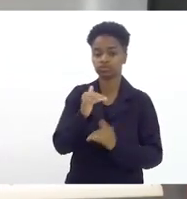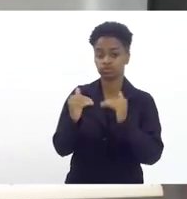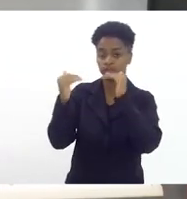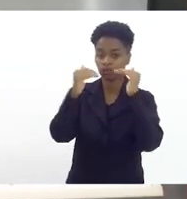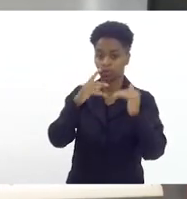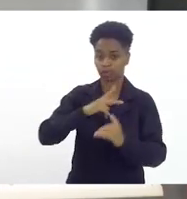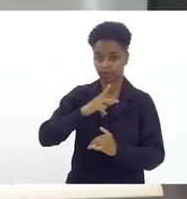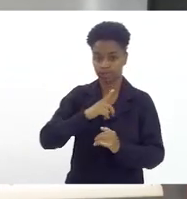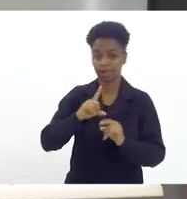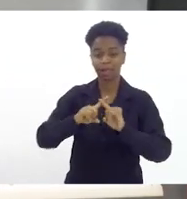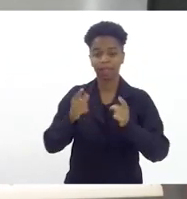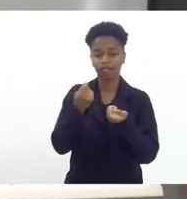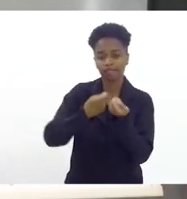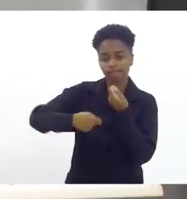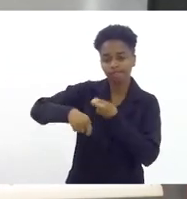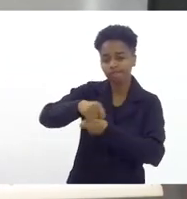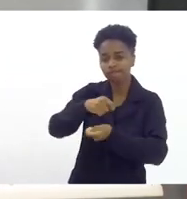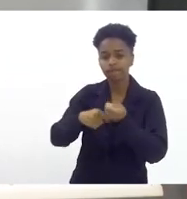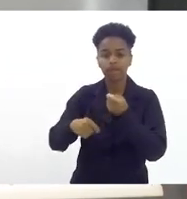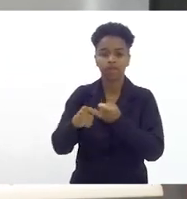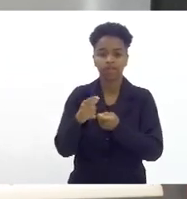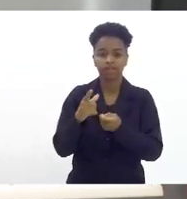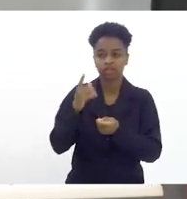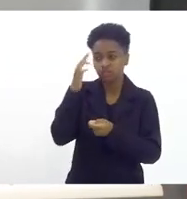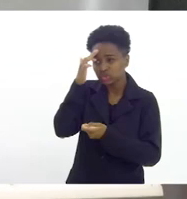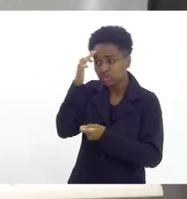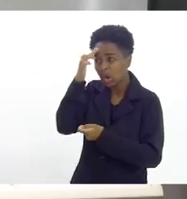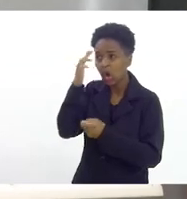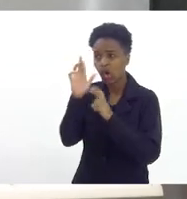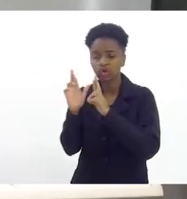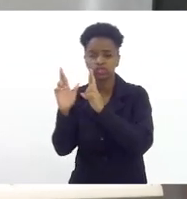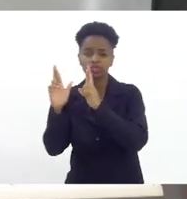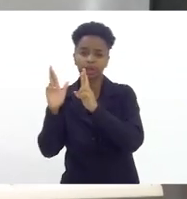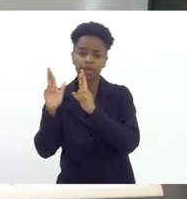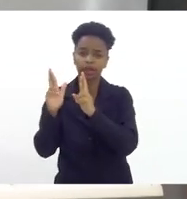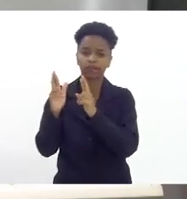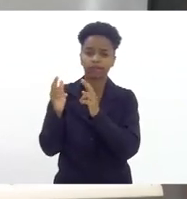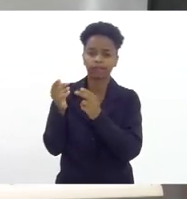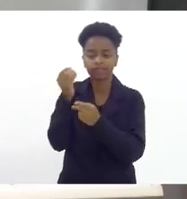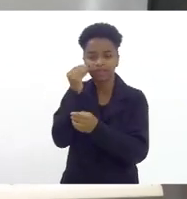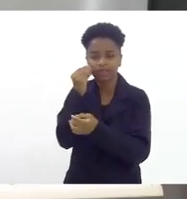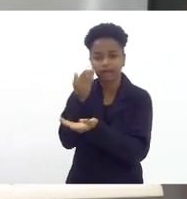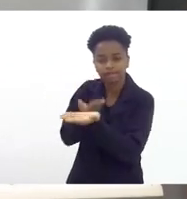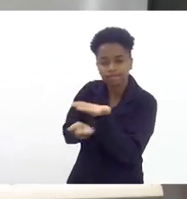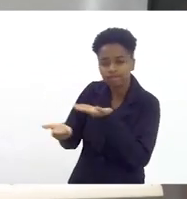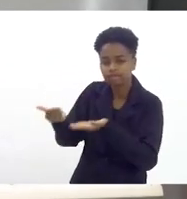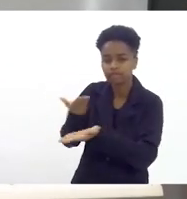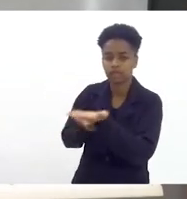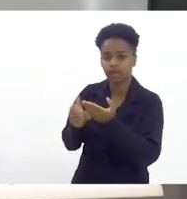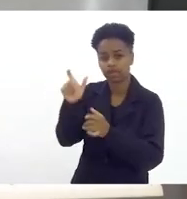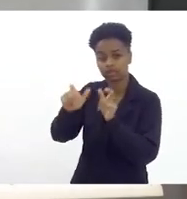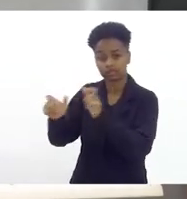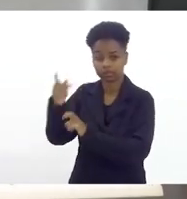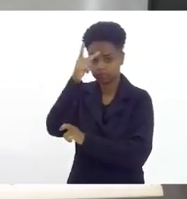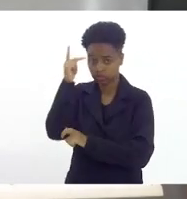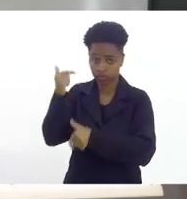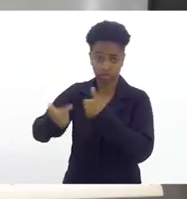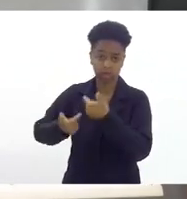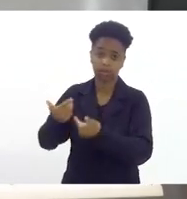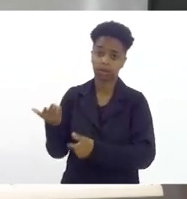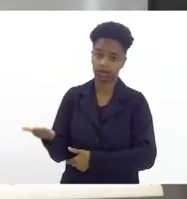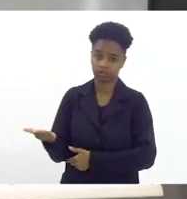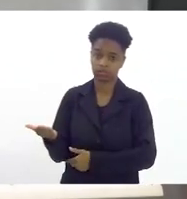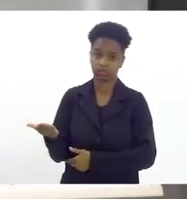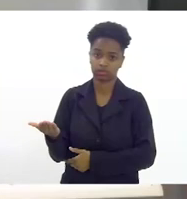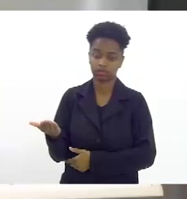barganham com esse sonho com essas esperanças dessas e desses filhos da classe trabalhadora né